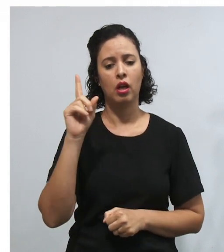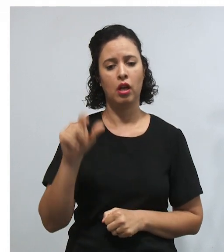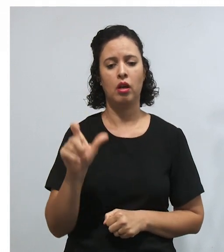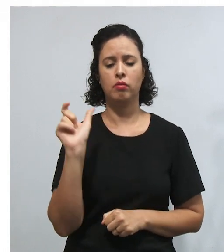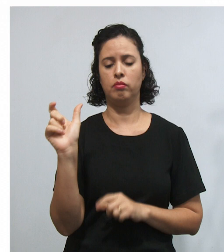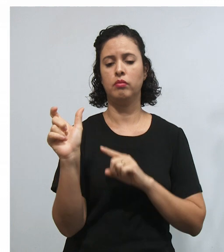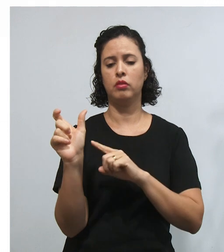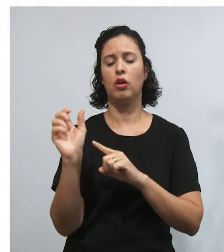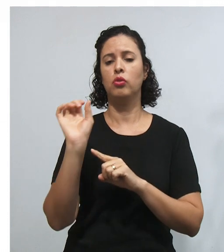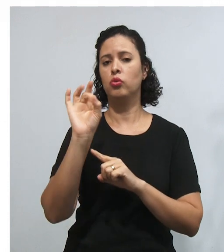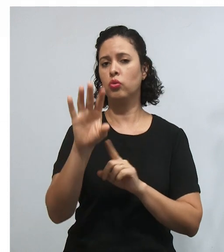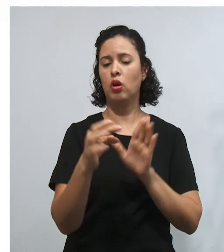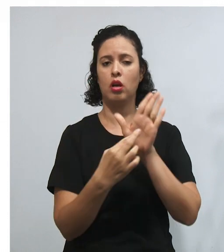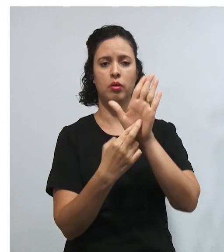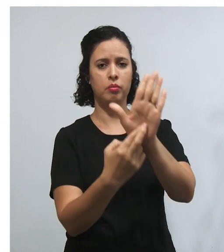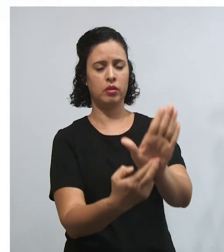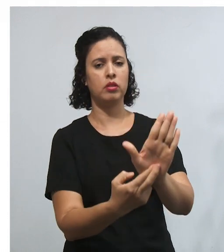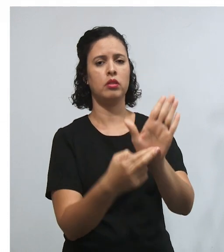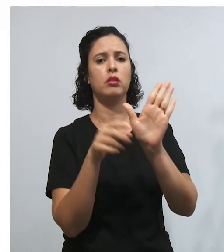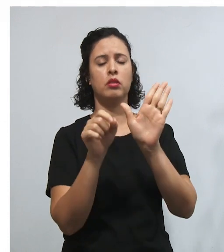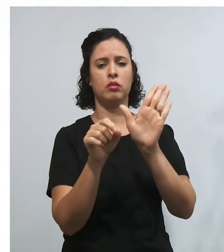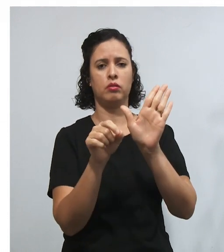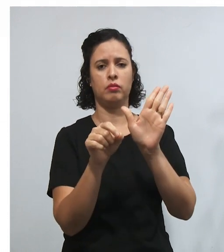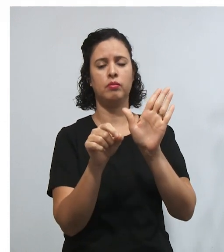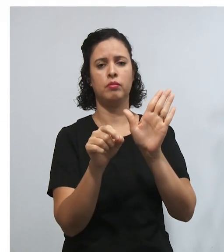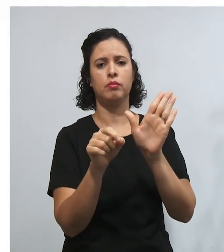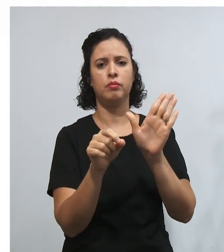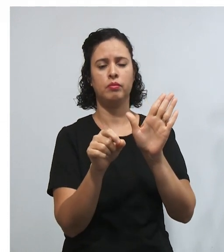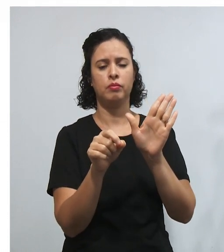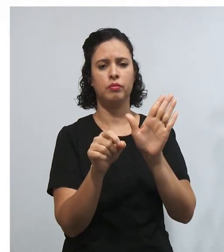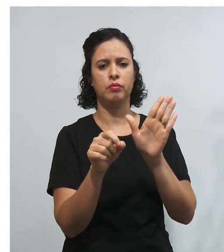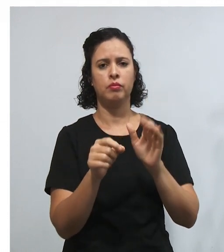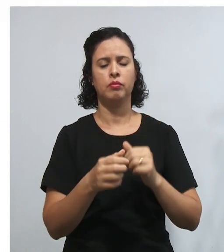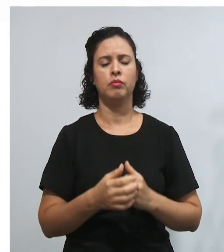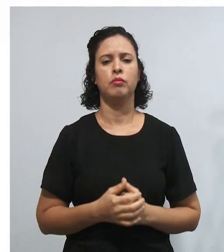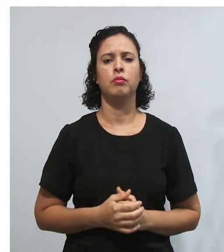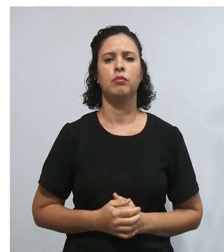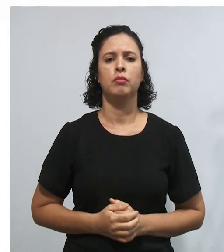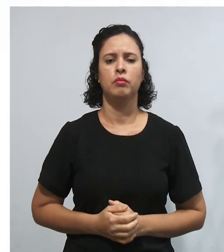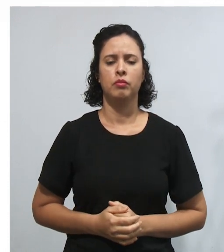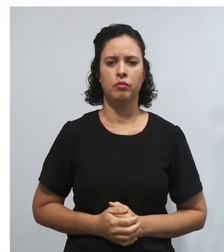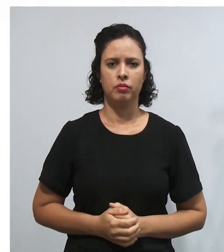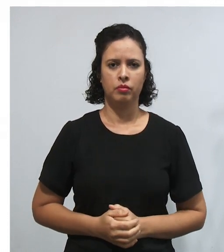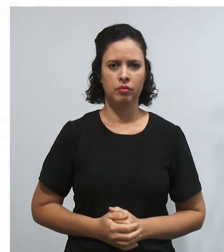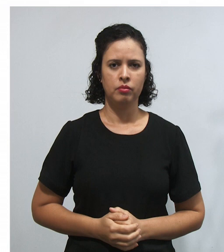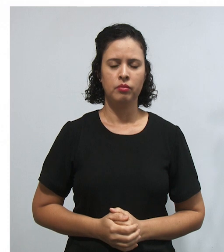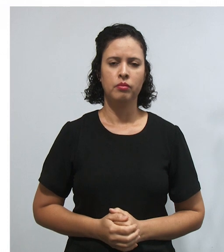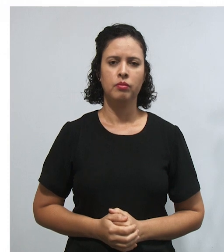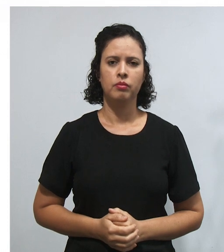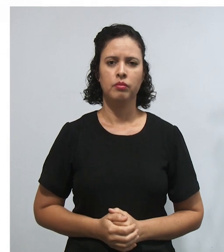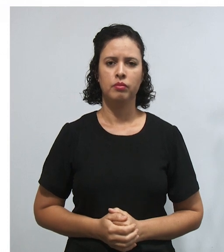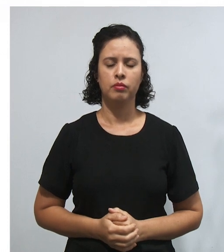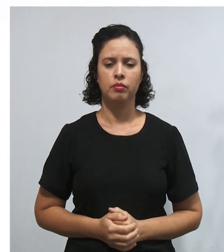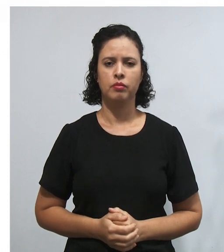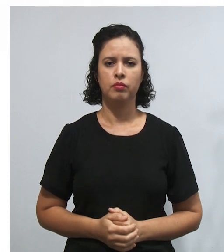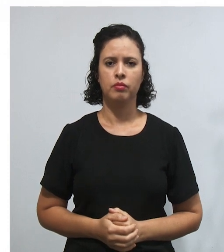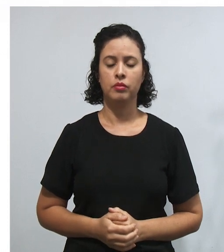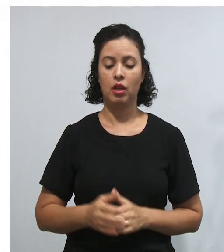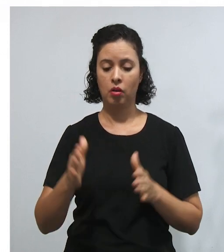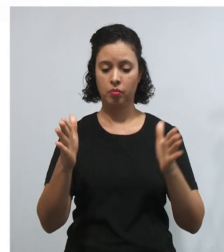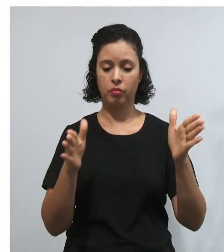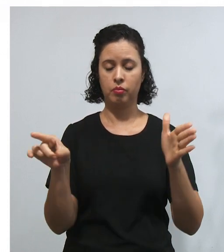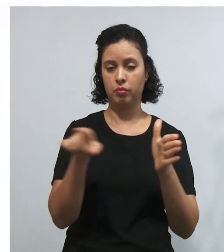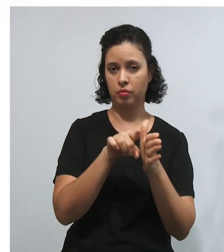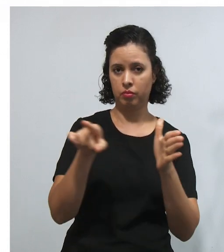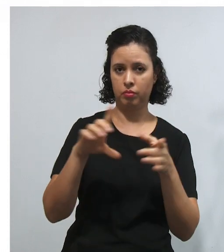ele apenas representa uma sensação eu poderia dizer assim, um momento